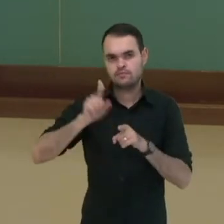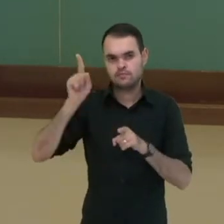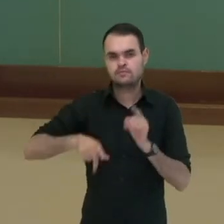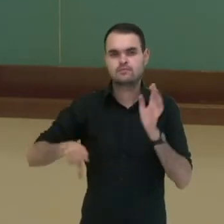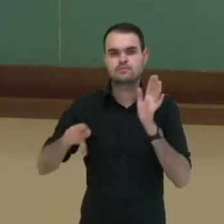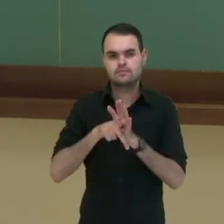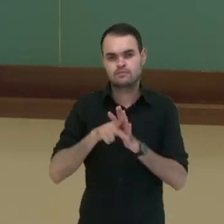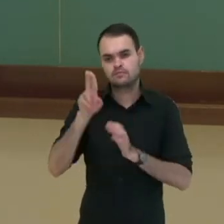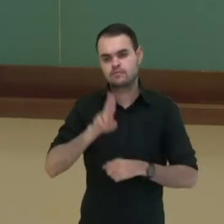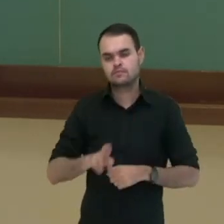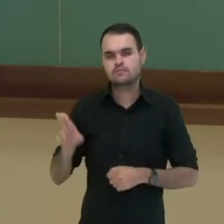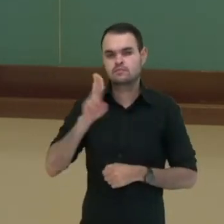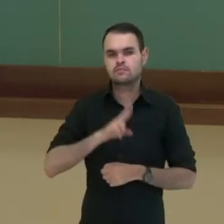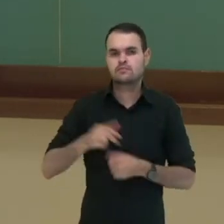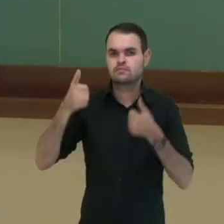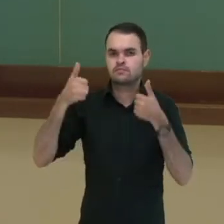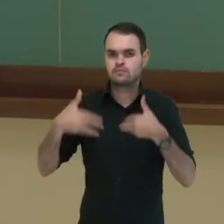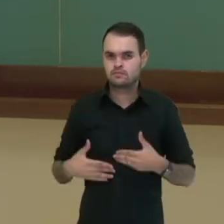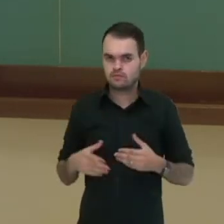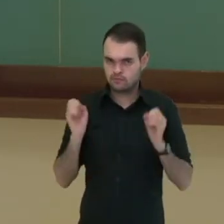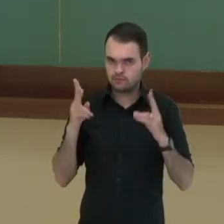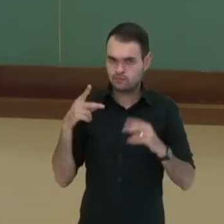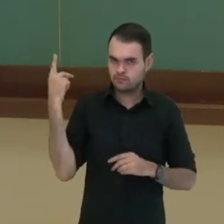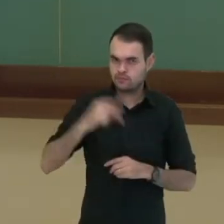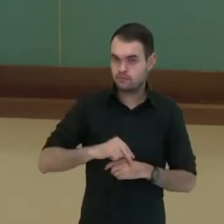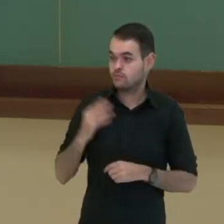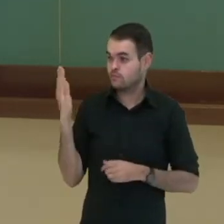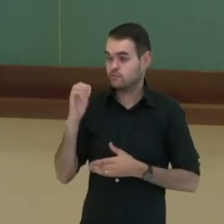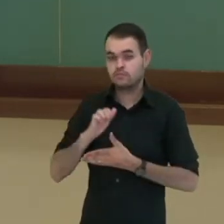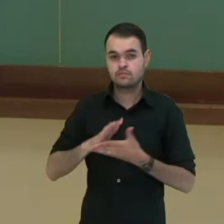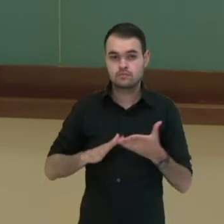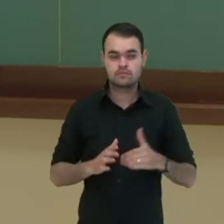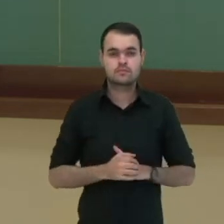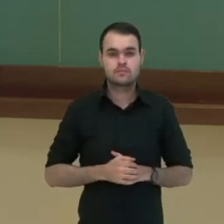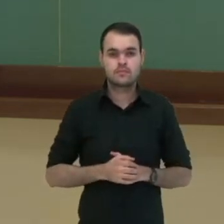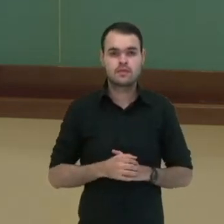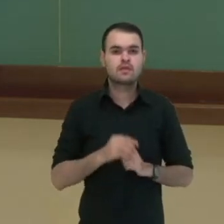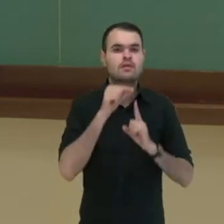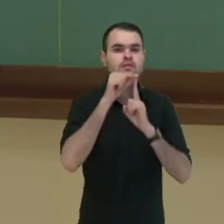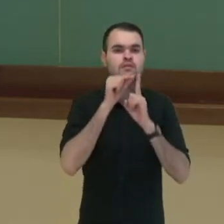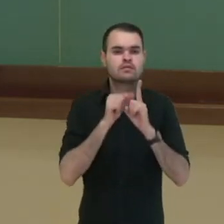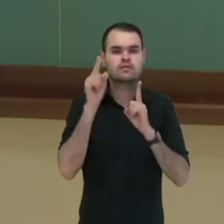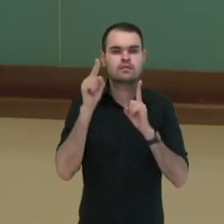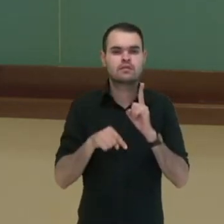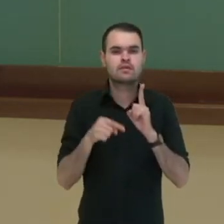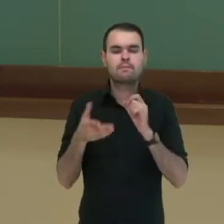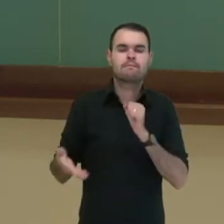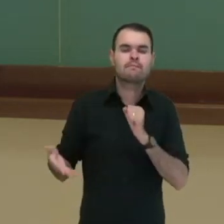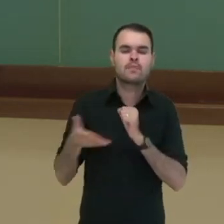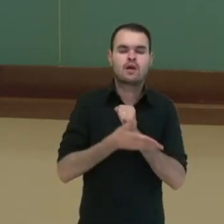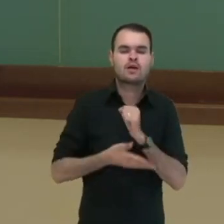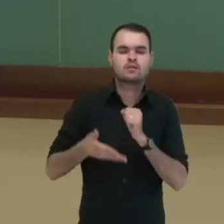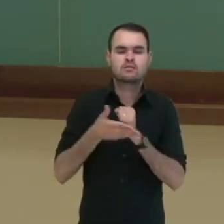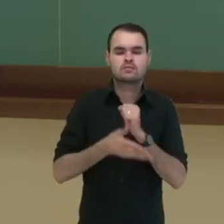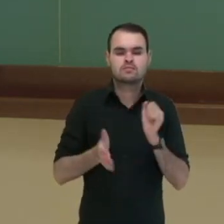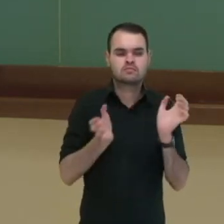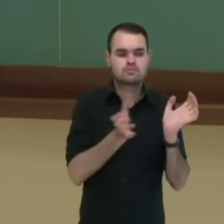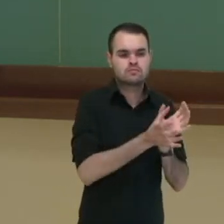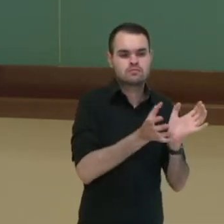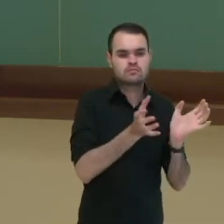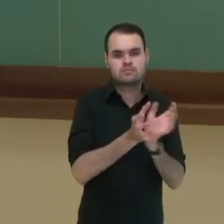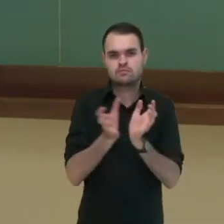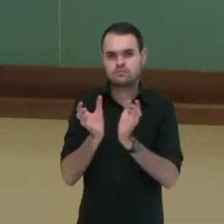para a classificação dos seres vivos. Bora lá então nessa atividade? A espécie é a unidade básica de classificação dos seres